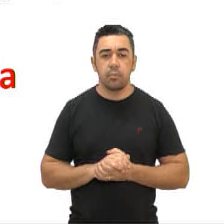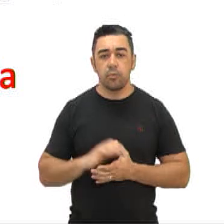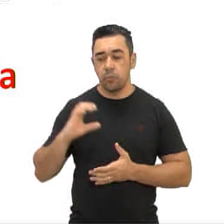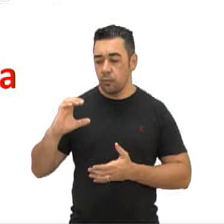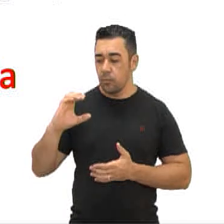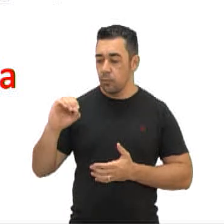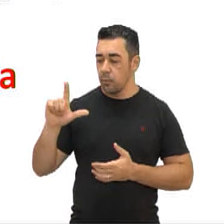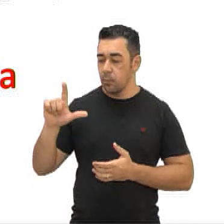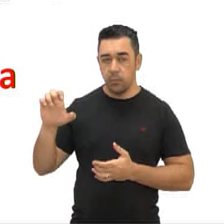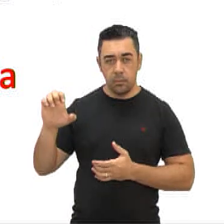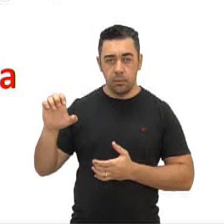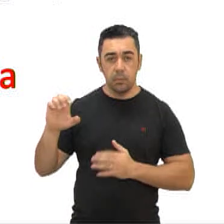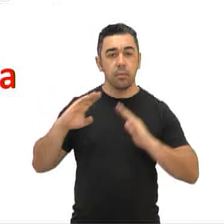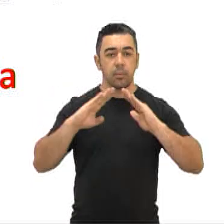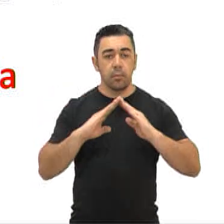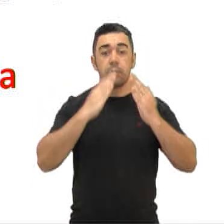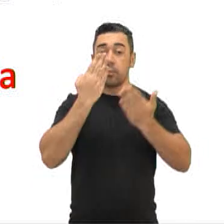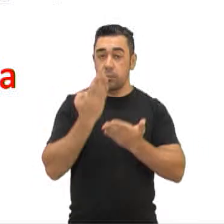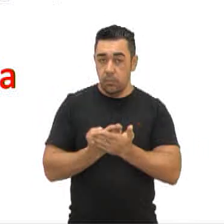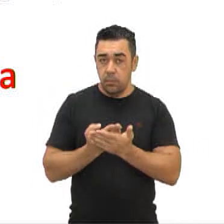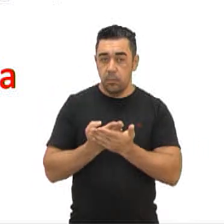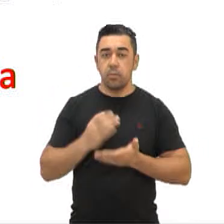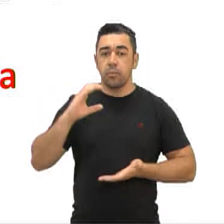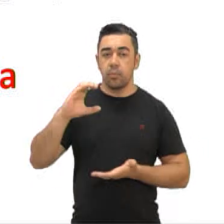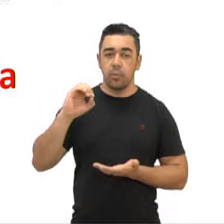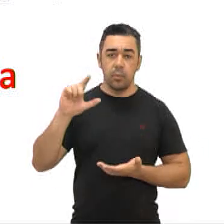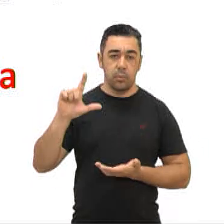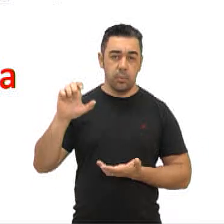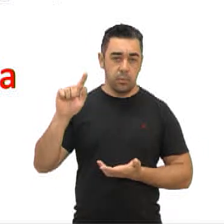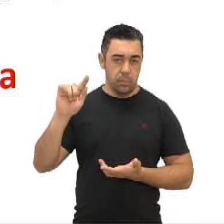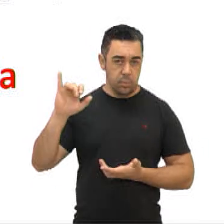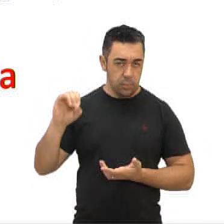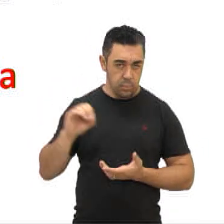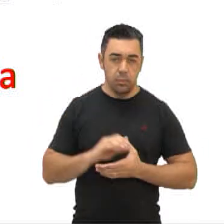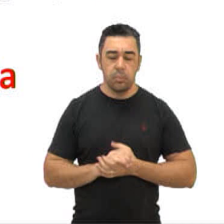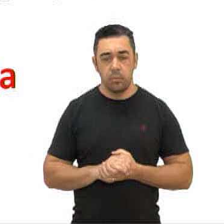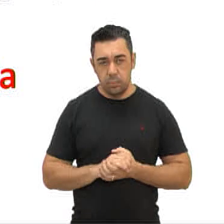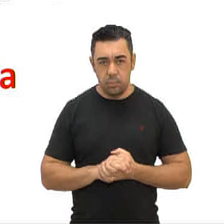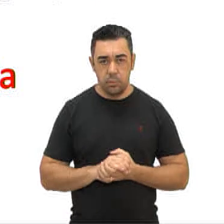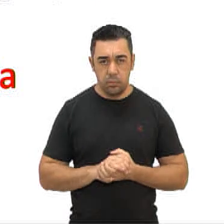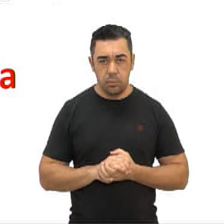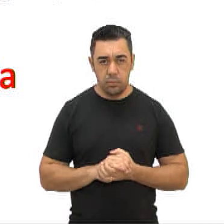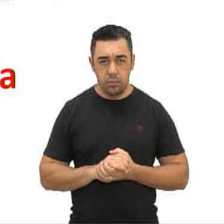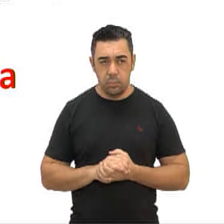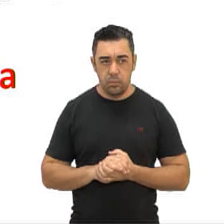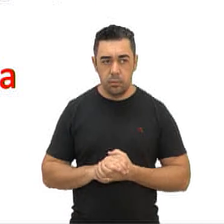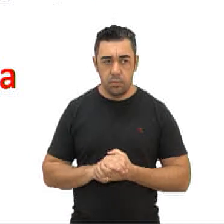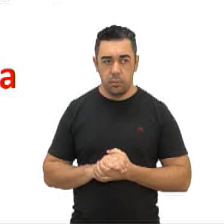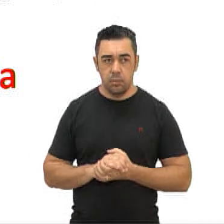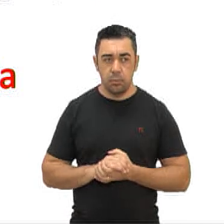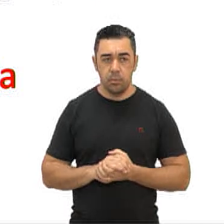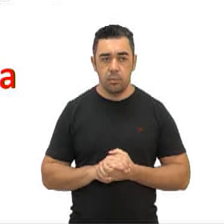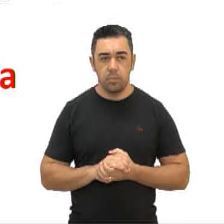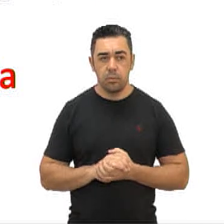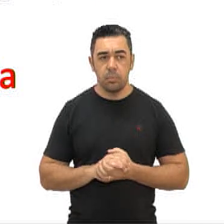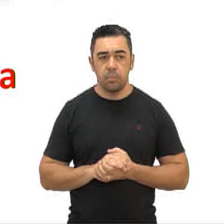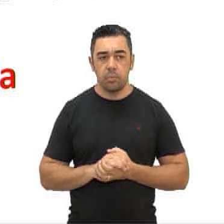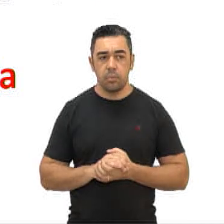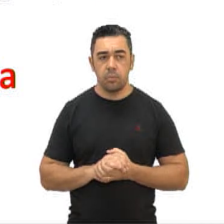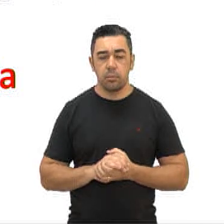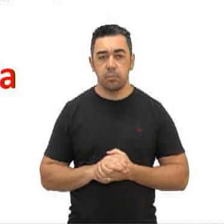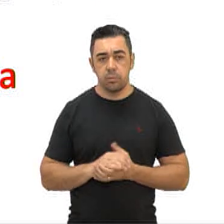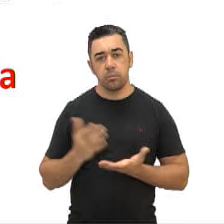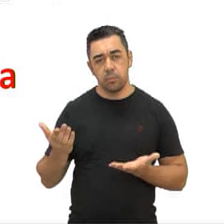suponer o sentido de cole? Cole aí em el texto, né, a abreviação da palavra colégio, colegio.